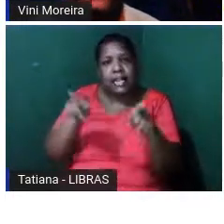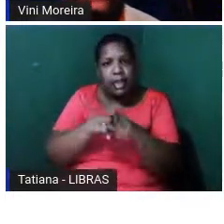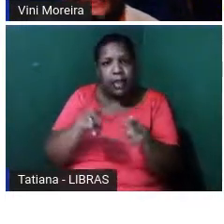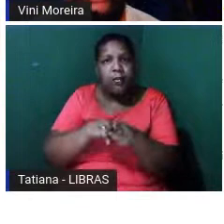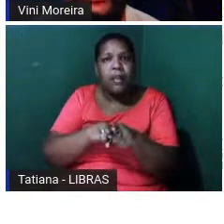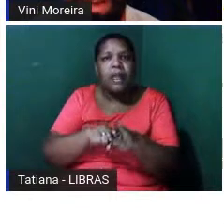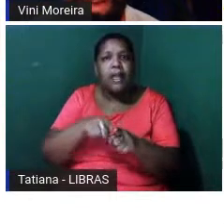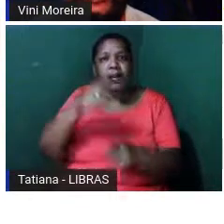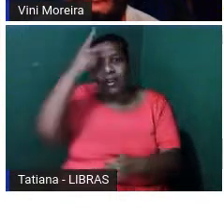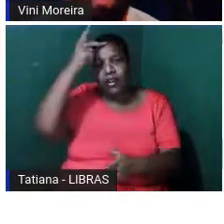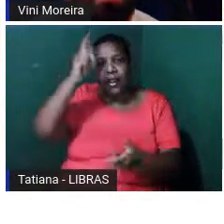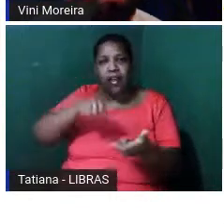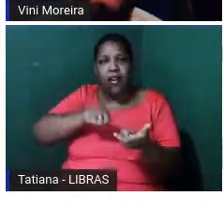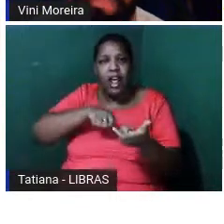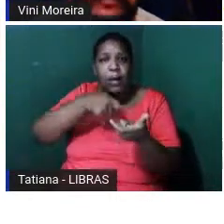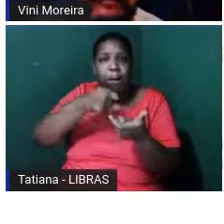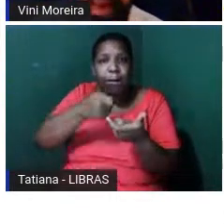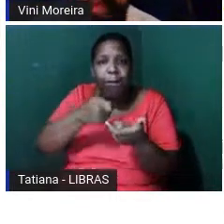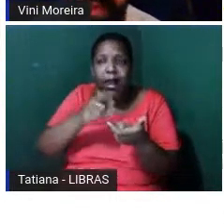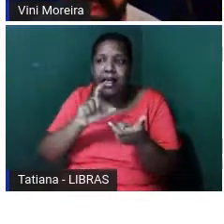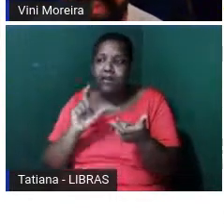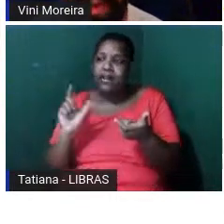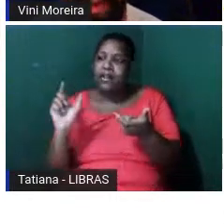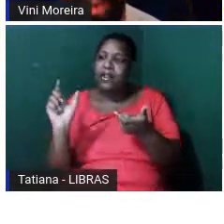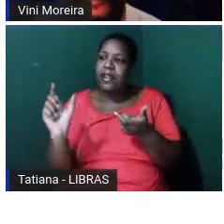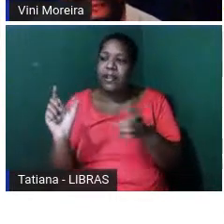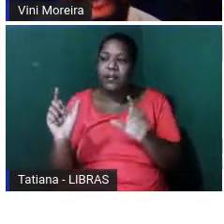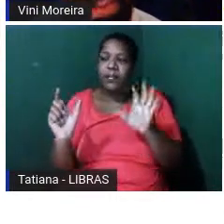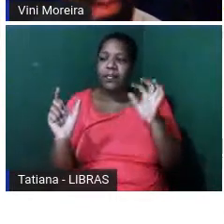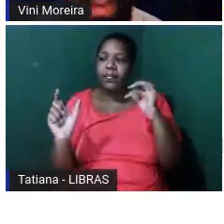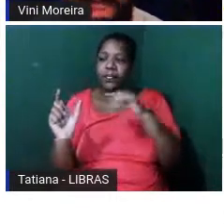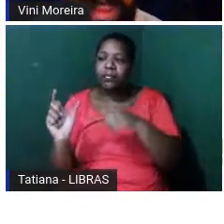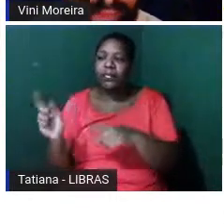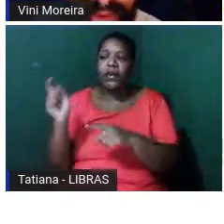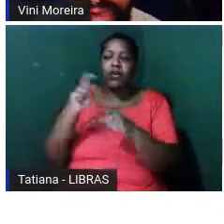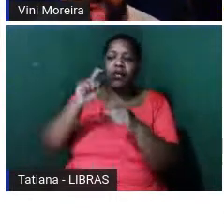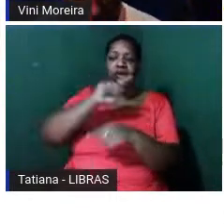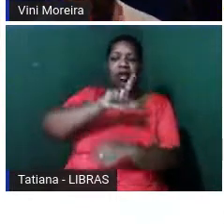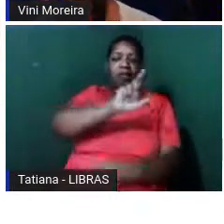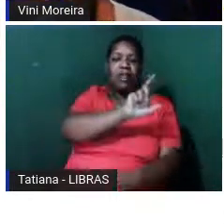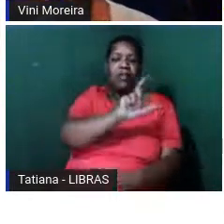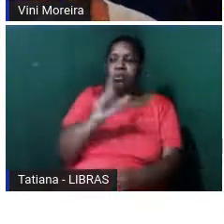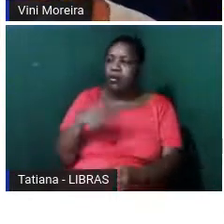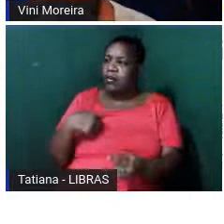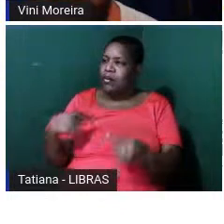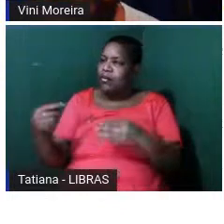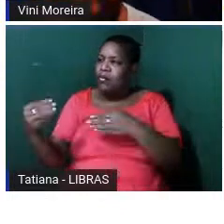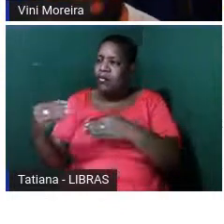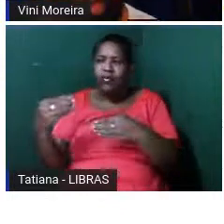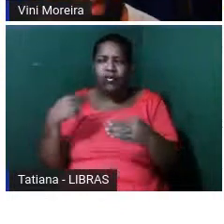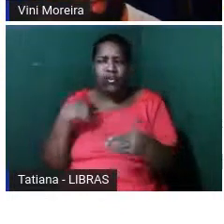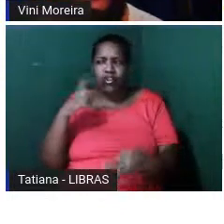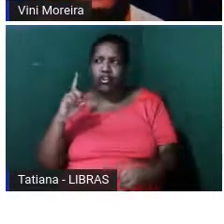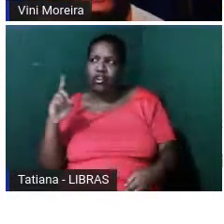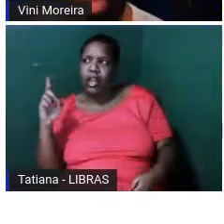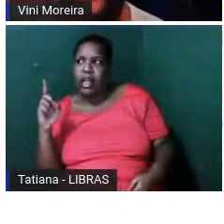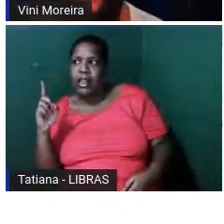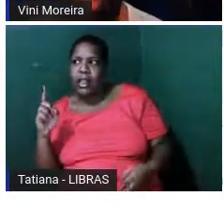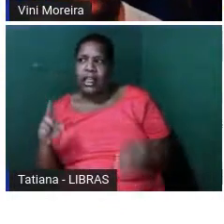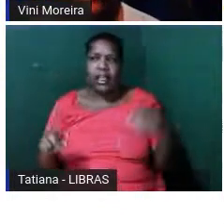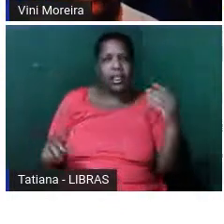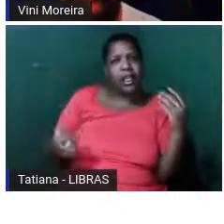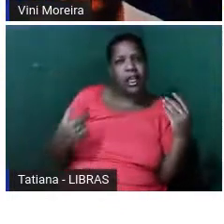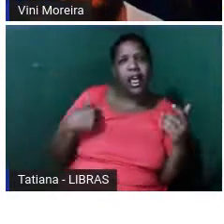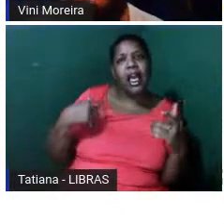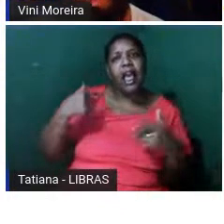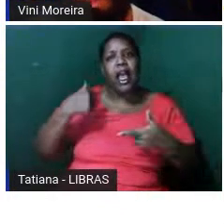falava uma palavra aqui depois dia para dava cinco passos para trás e falava outra coisa e é mais para a direita e falar outra coisa E